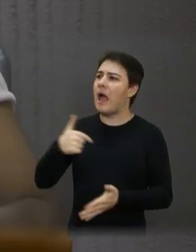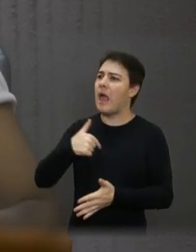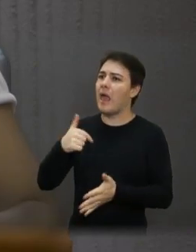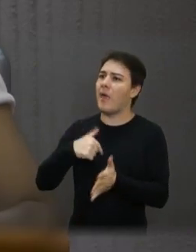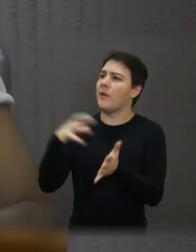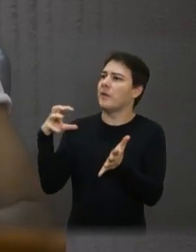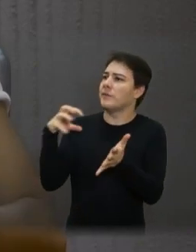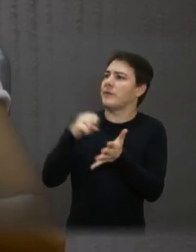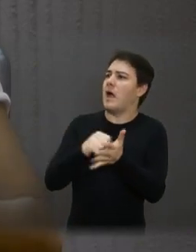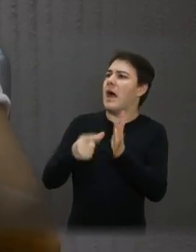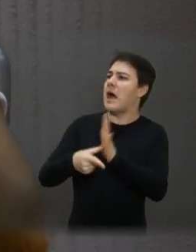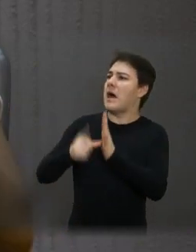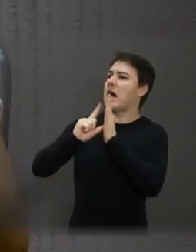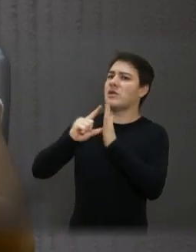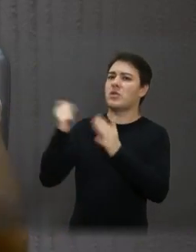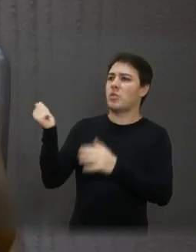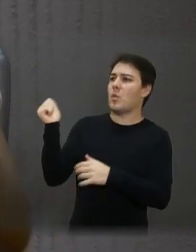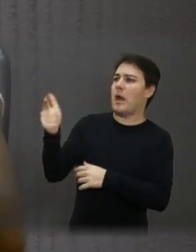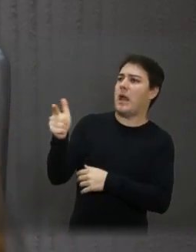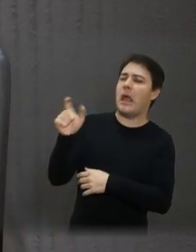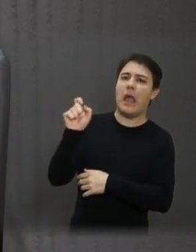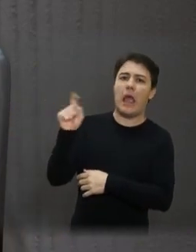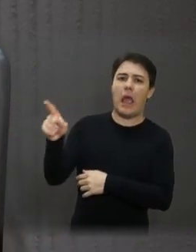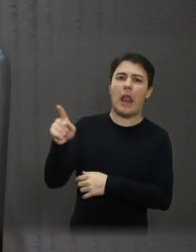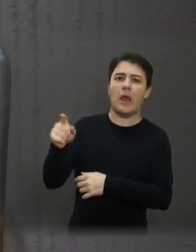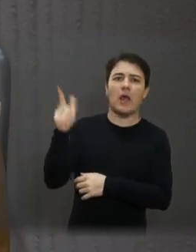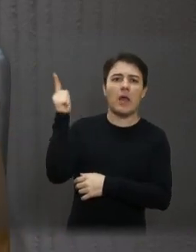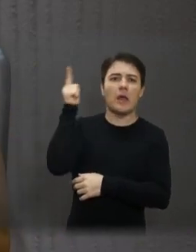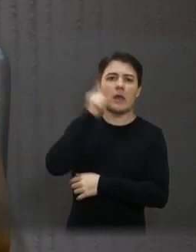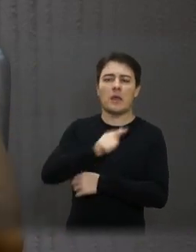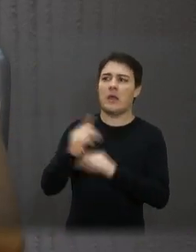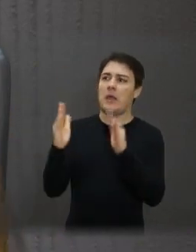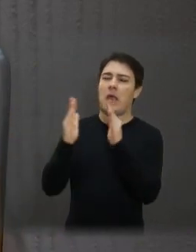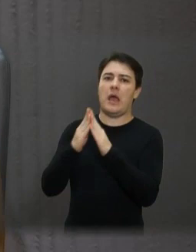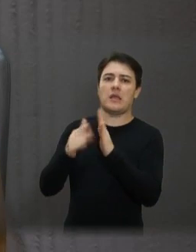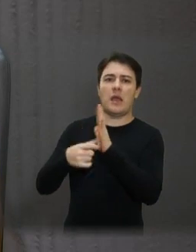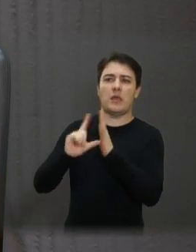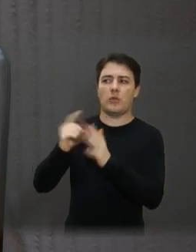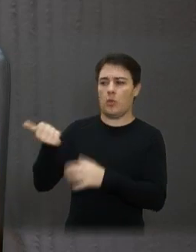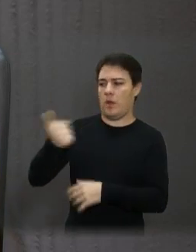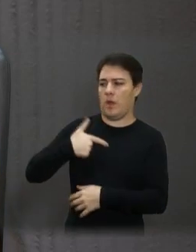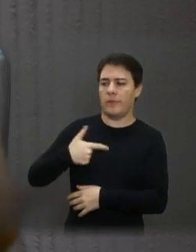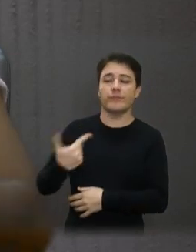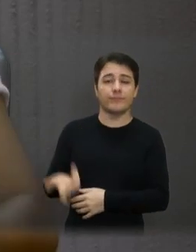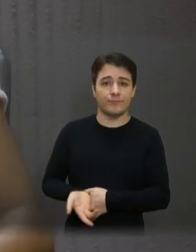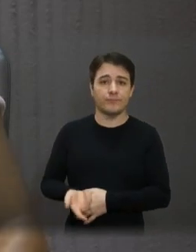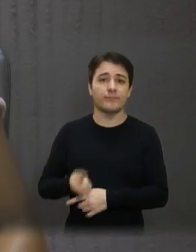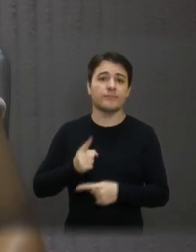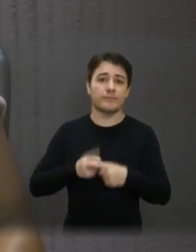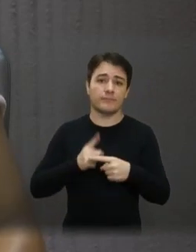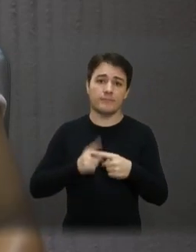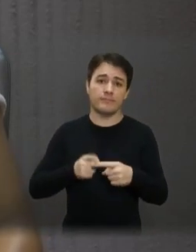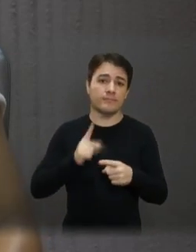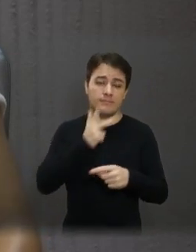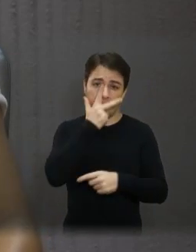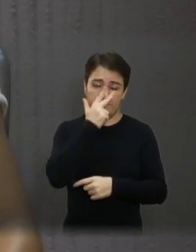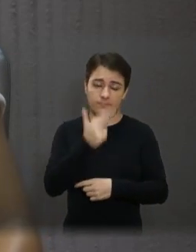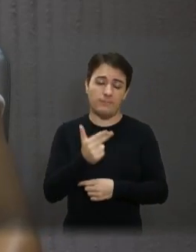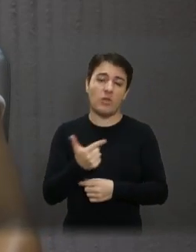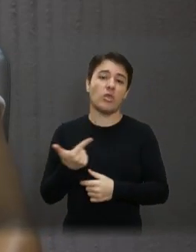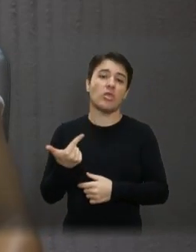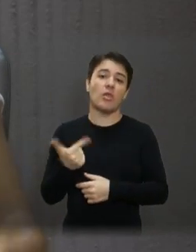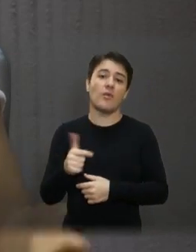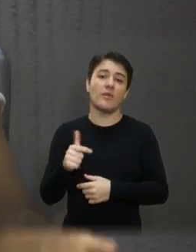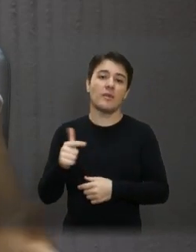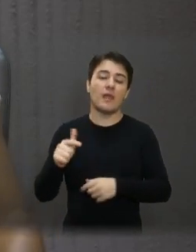pessoa e ela foi beneficiada antes de mim então assim várias pessoas reclamando que não havia transparência nesse processo então nós